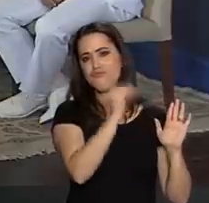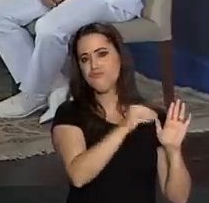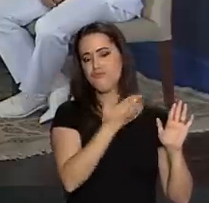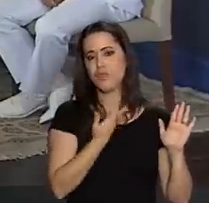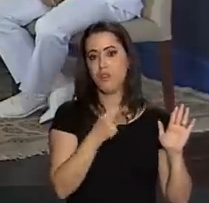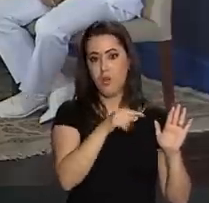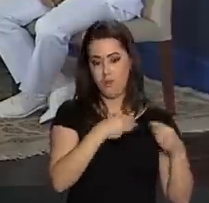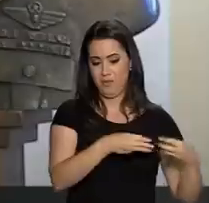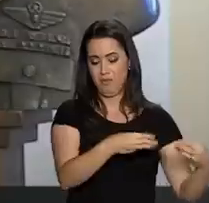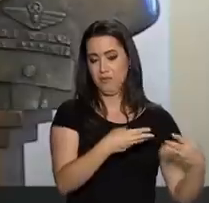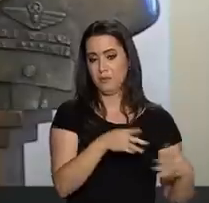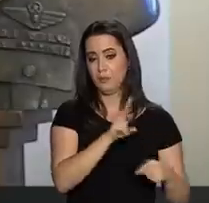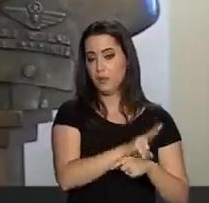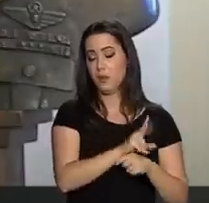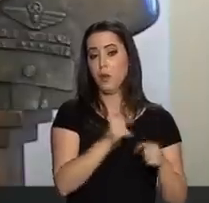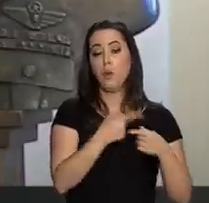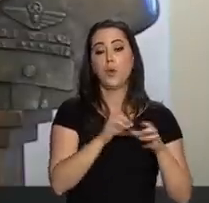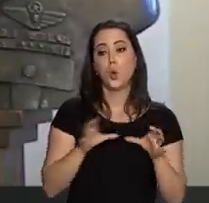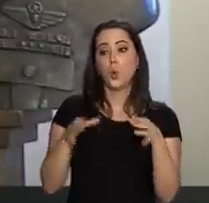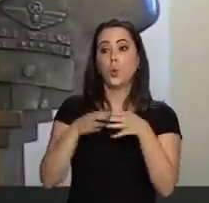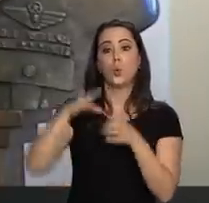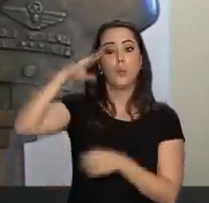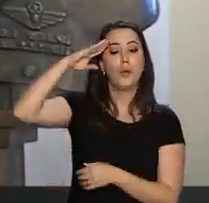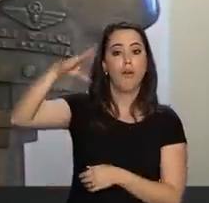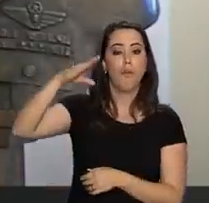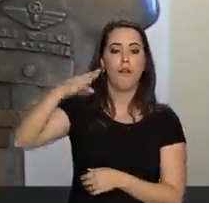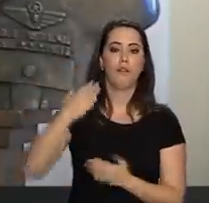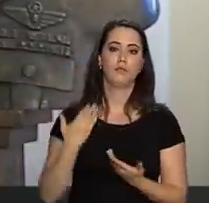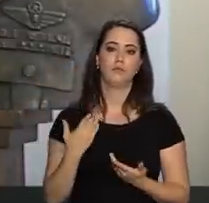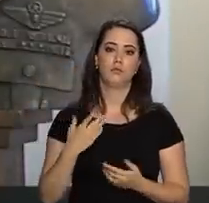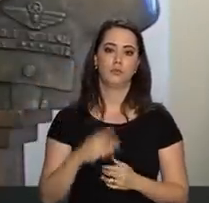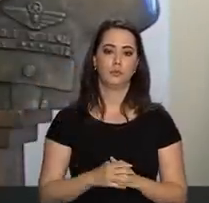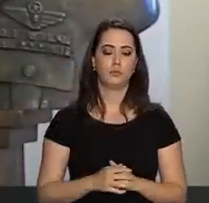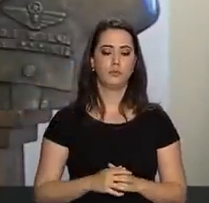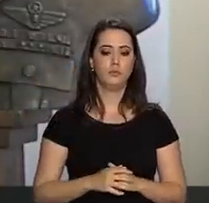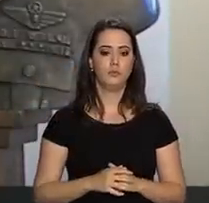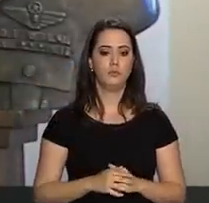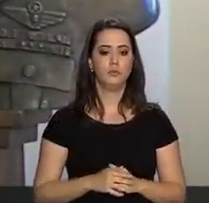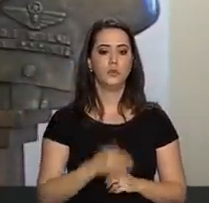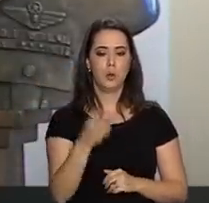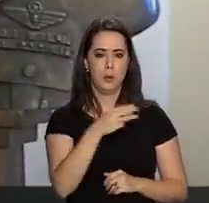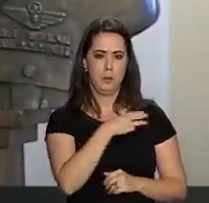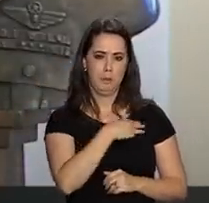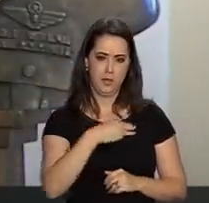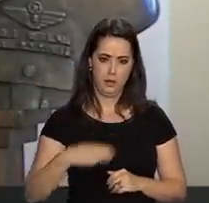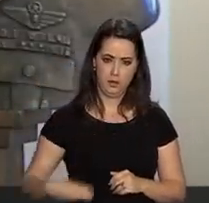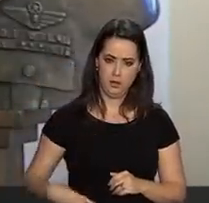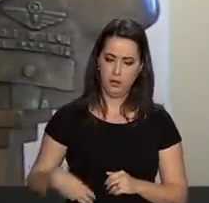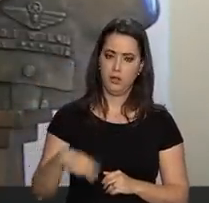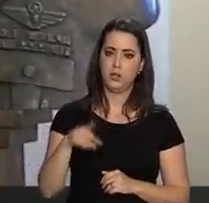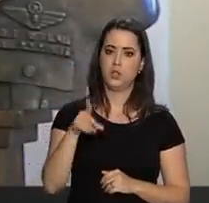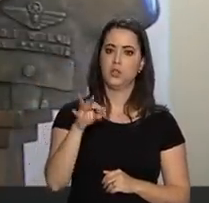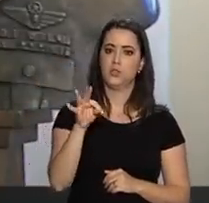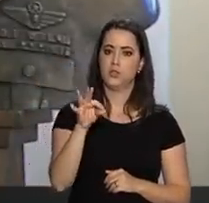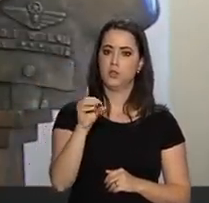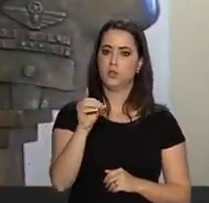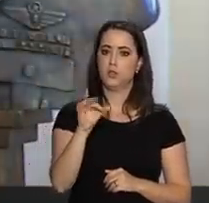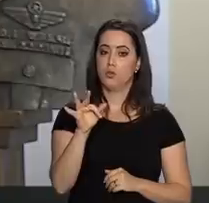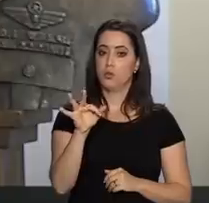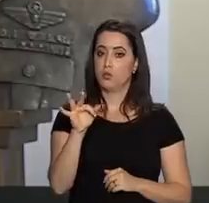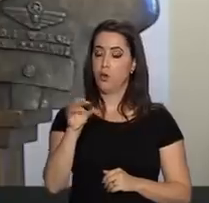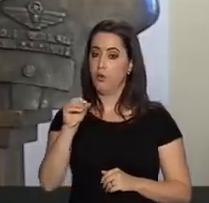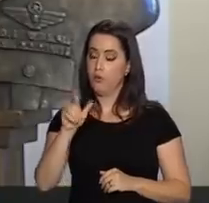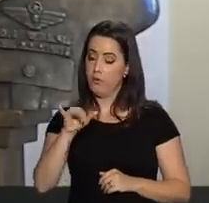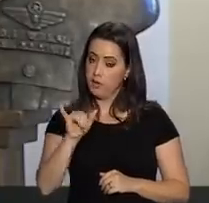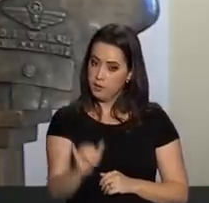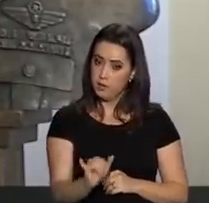quê? Porque as Forças Armadas, senhor ministro Toffoli, senhora Raquel Dodge, as